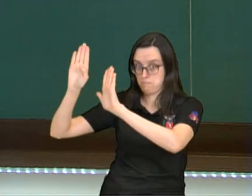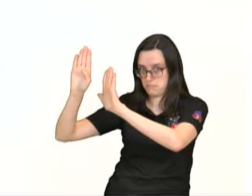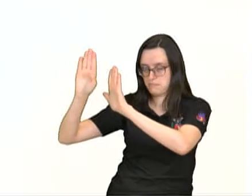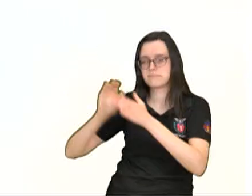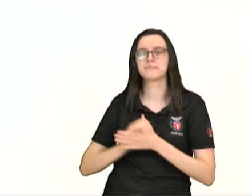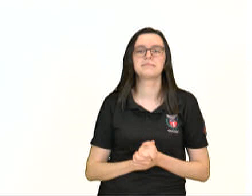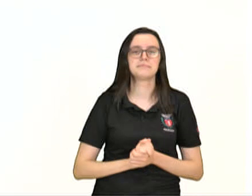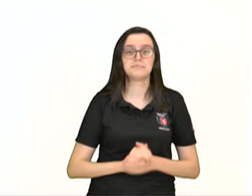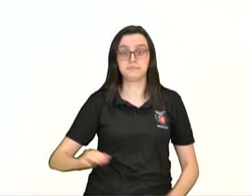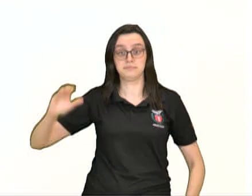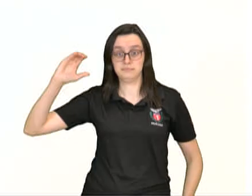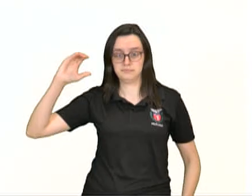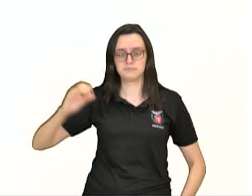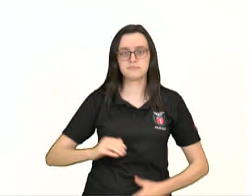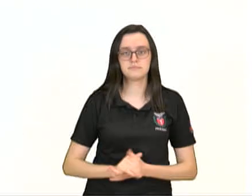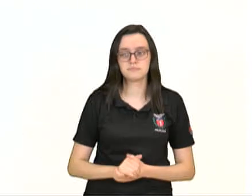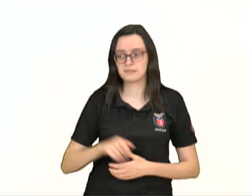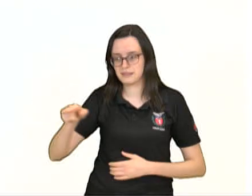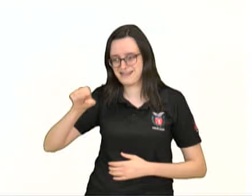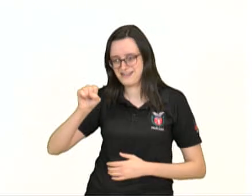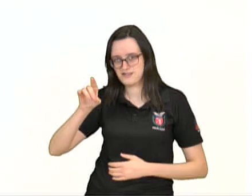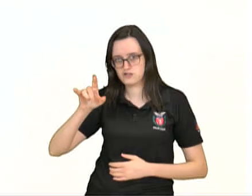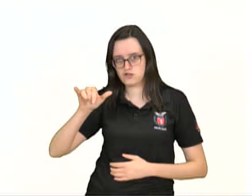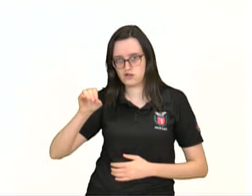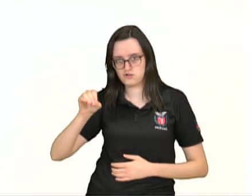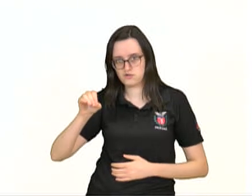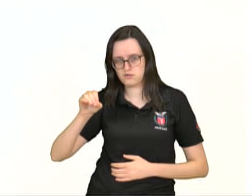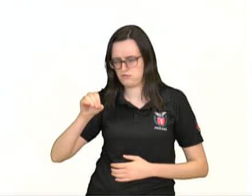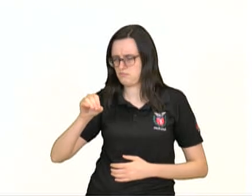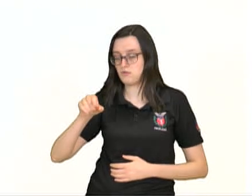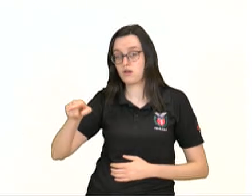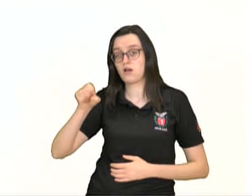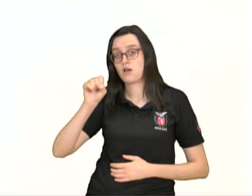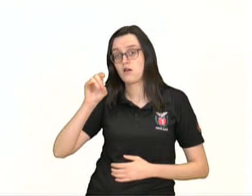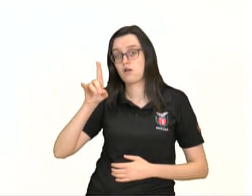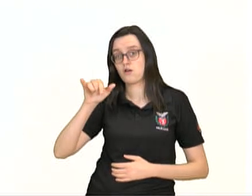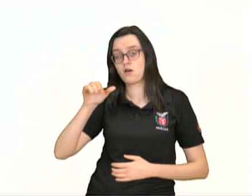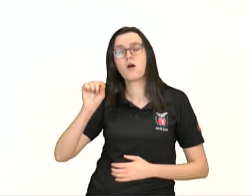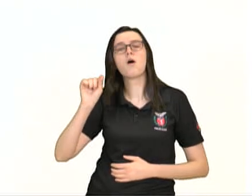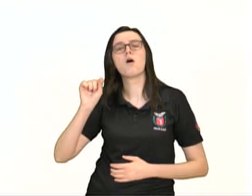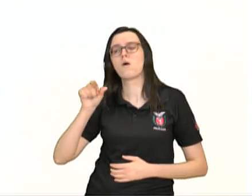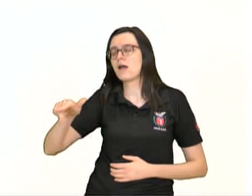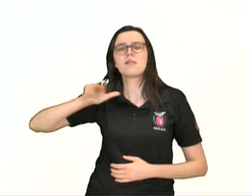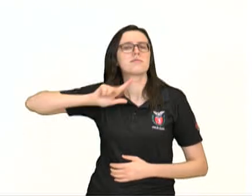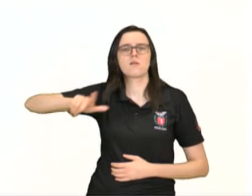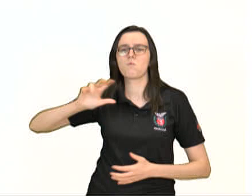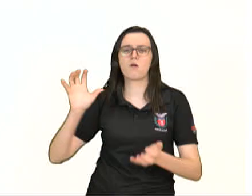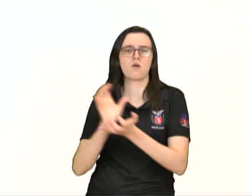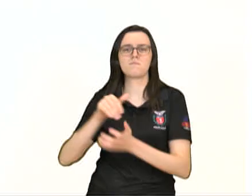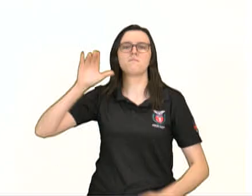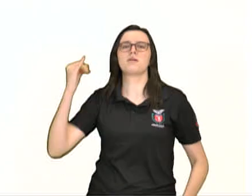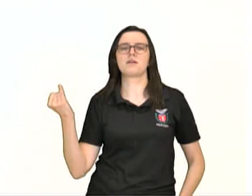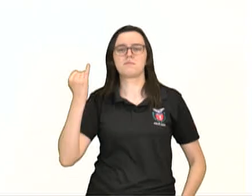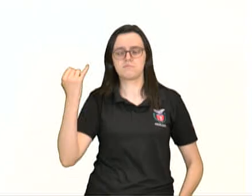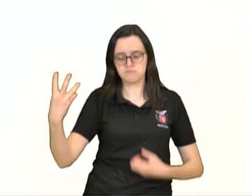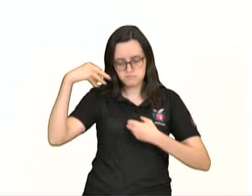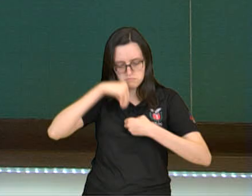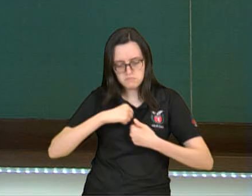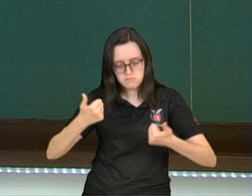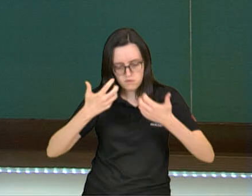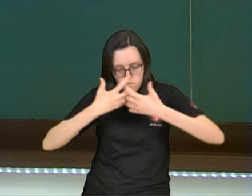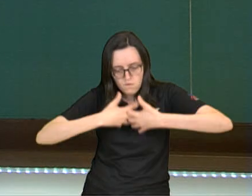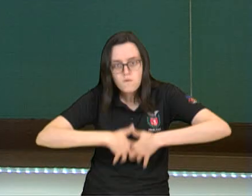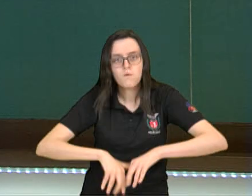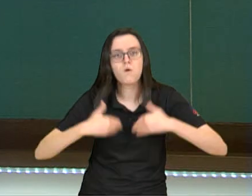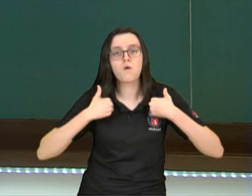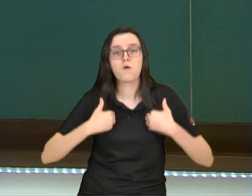opções. O sódio, a outra, né? Tem só mais uma. O sódio não é um dos minerais mais importantes para o bom funcionamento